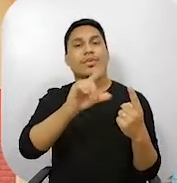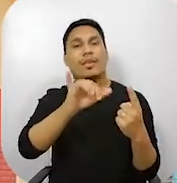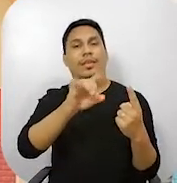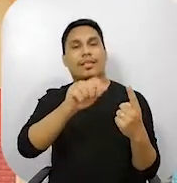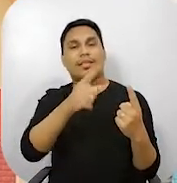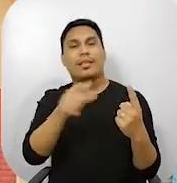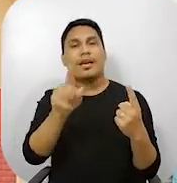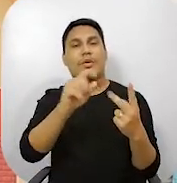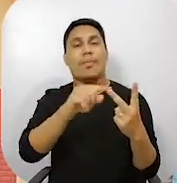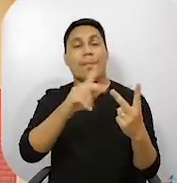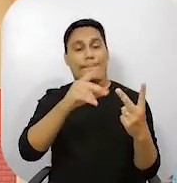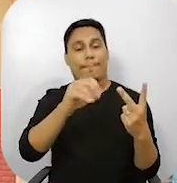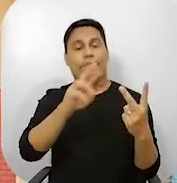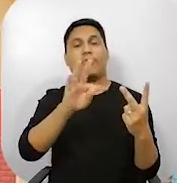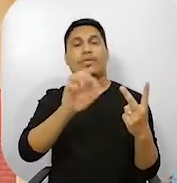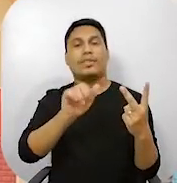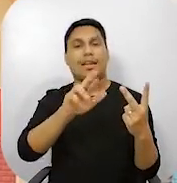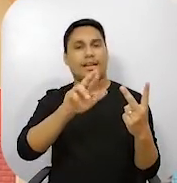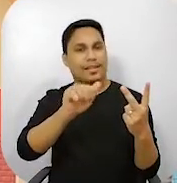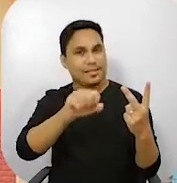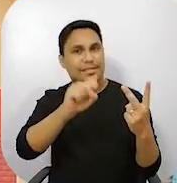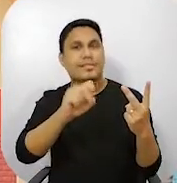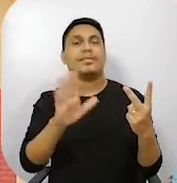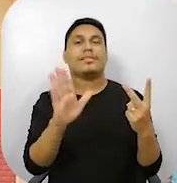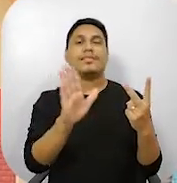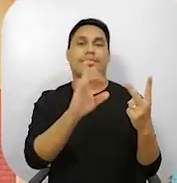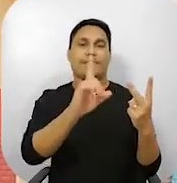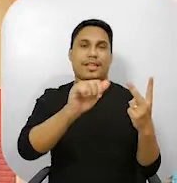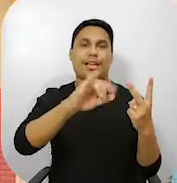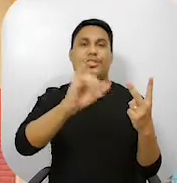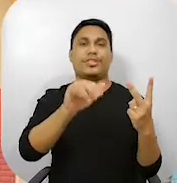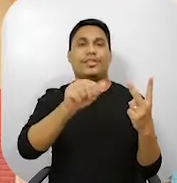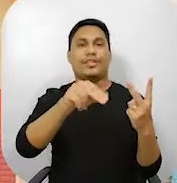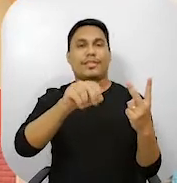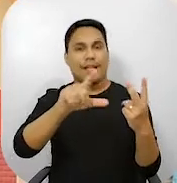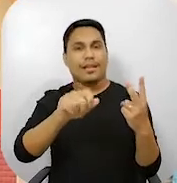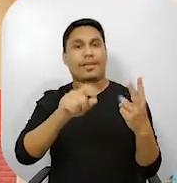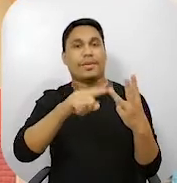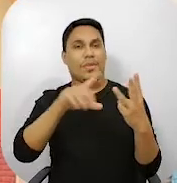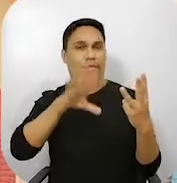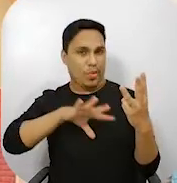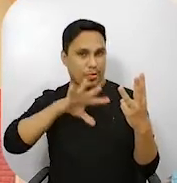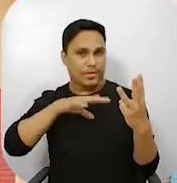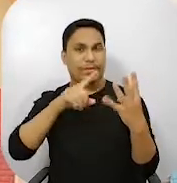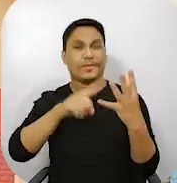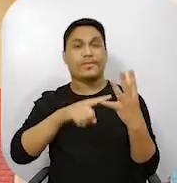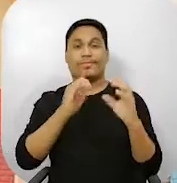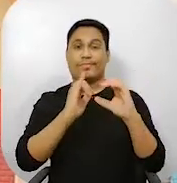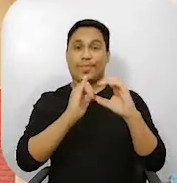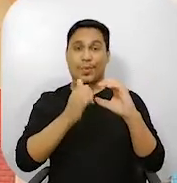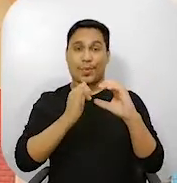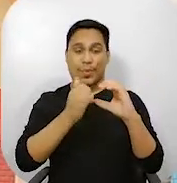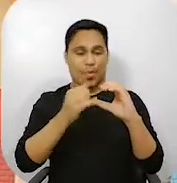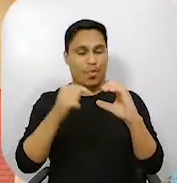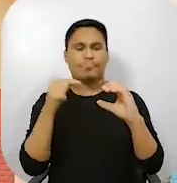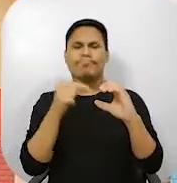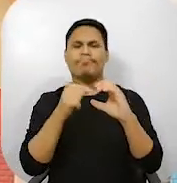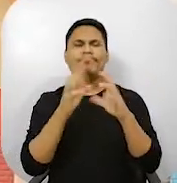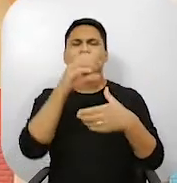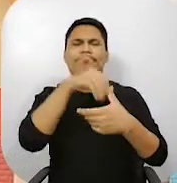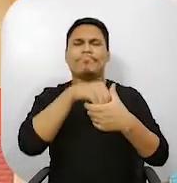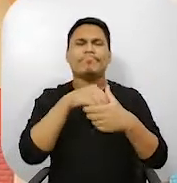trás da janela um didático sobre a língua portuguesa e um de conto chamado um conto em cada